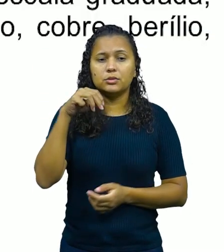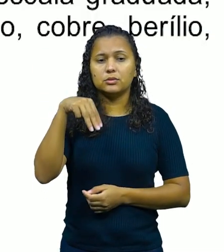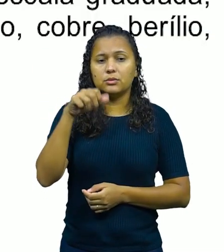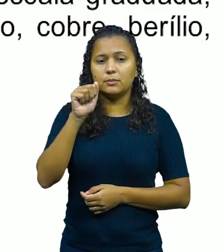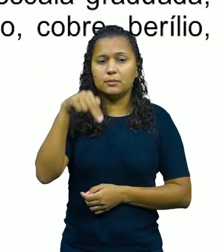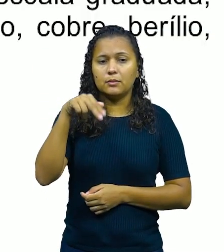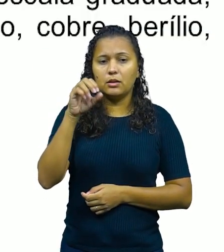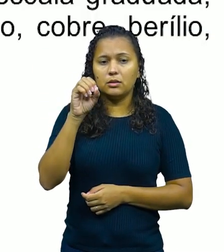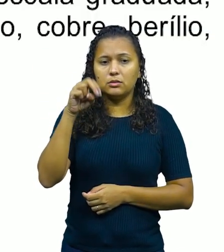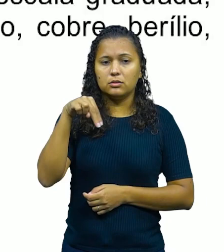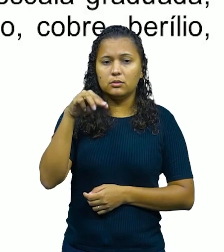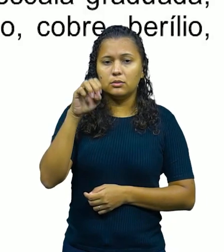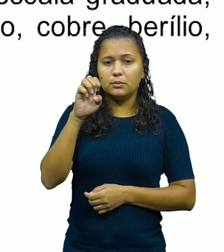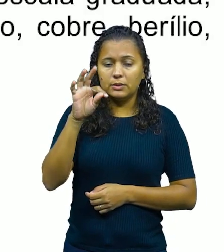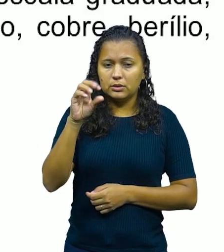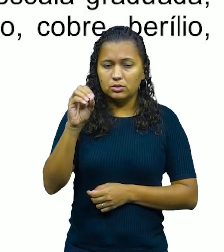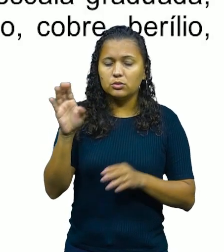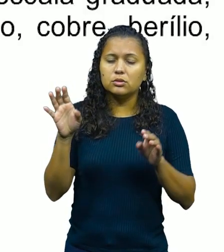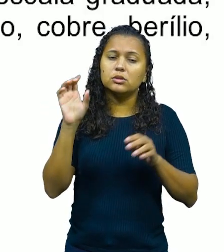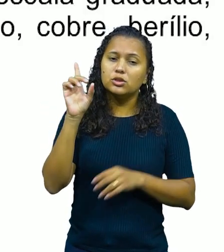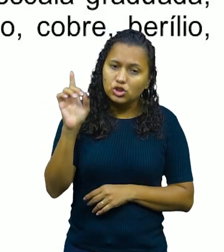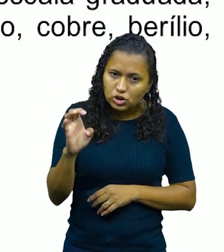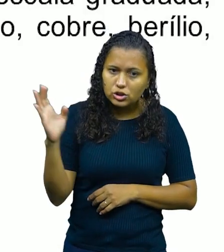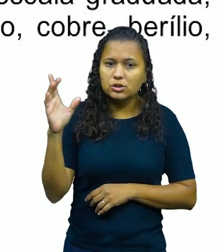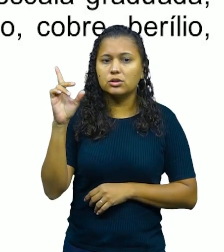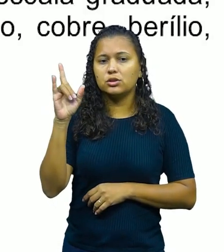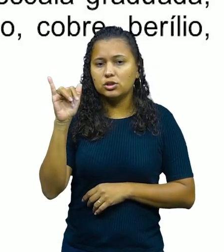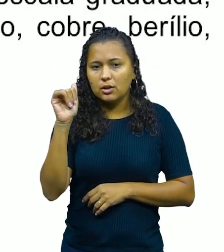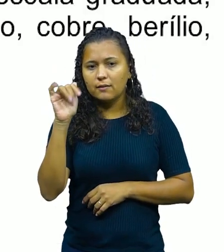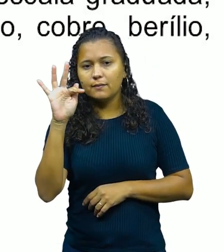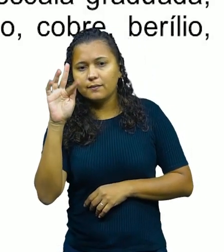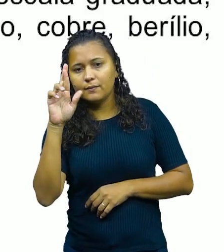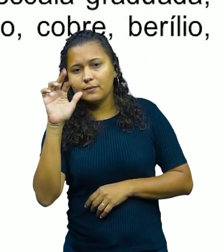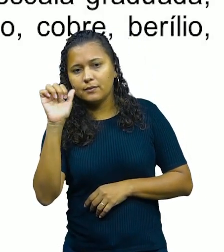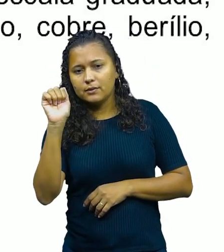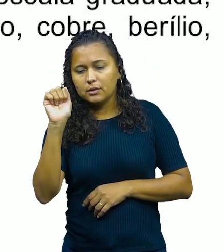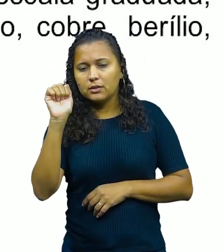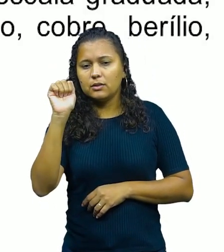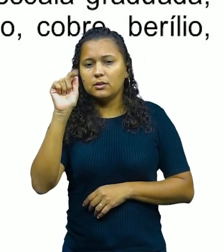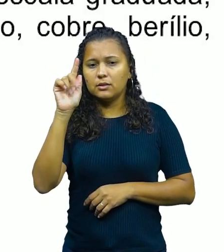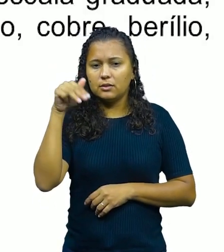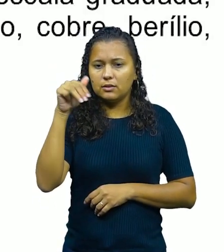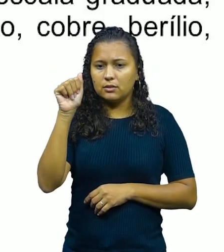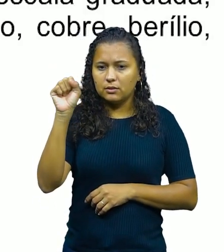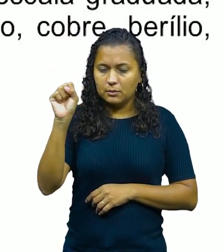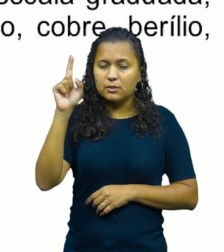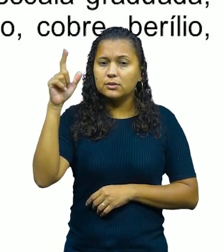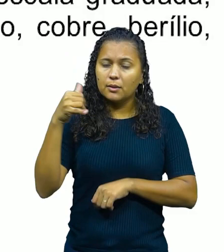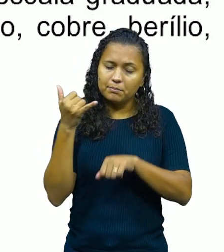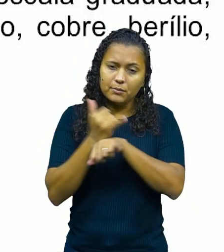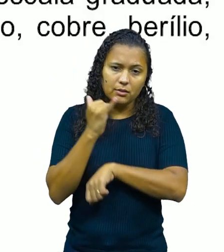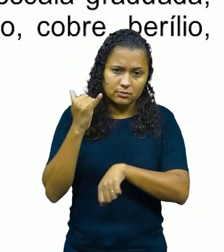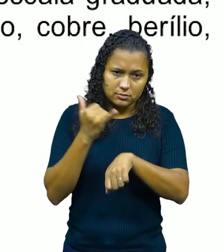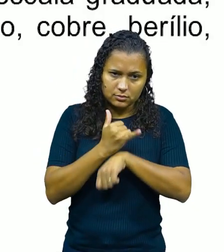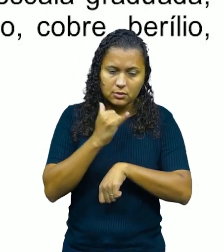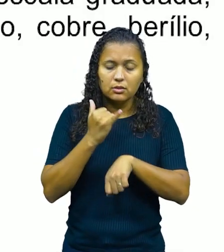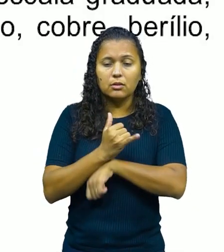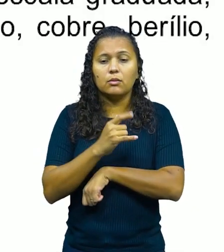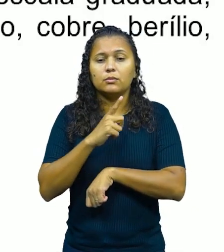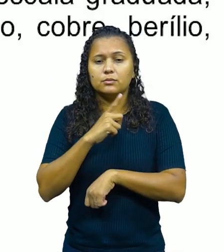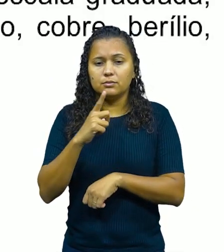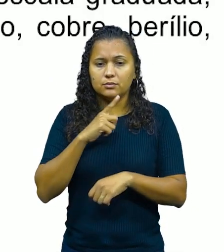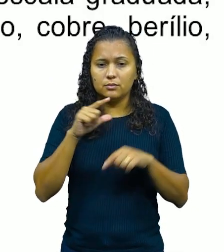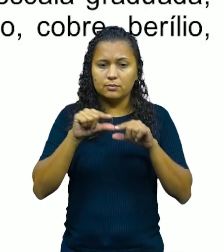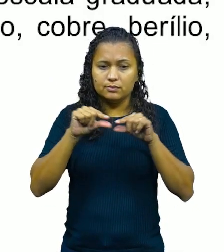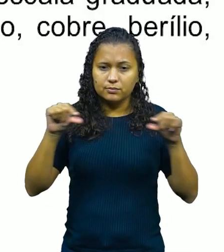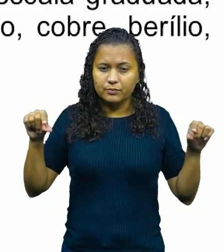por último, dentro dos elásticos, nós temos o nanômetro de diafragmas. Esses de diafragmas são do tipo metálicos.